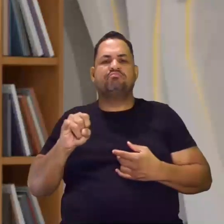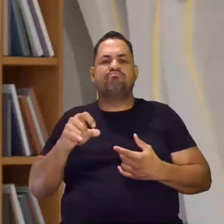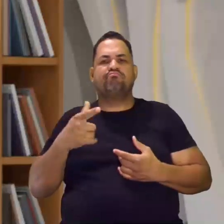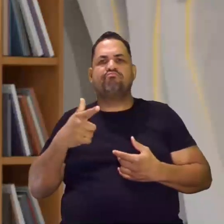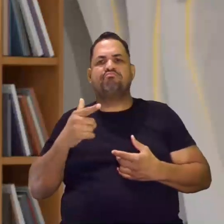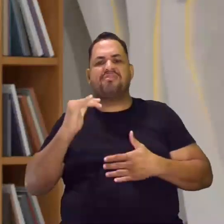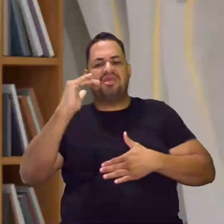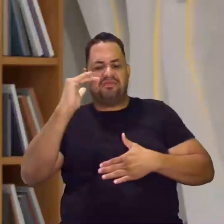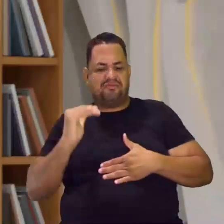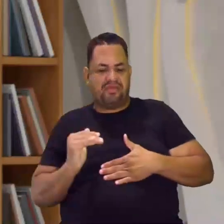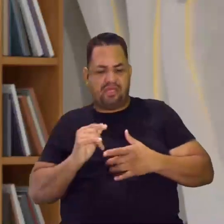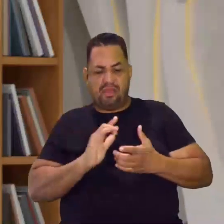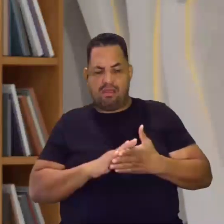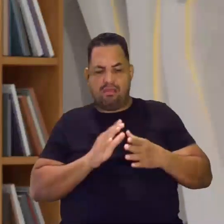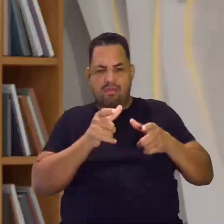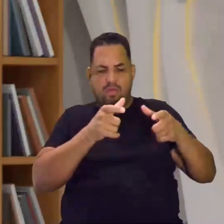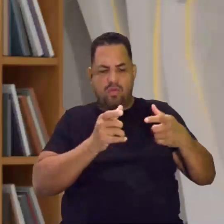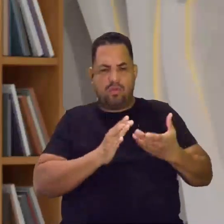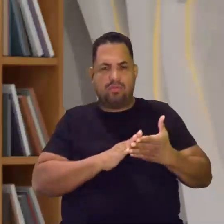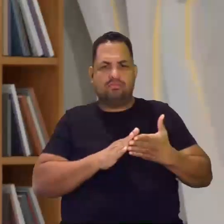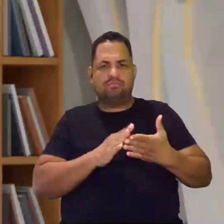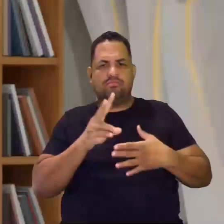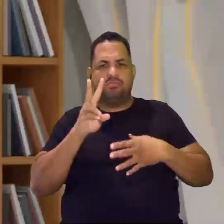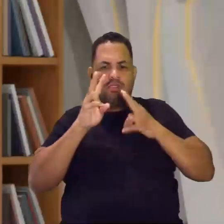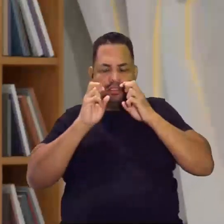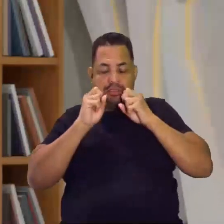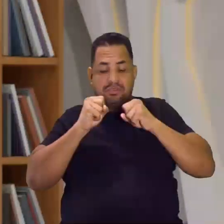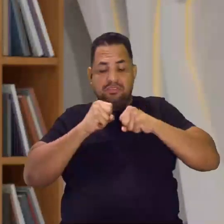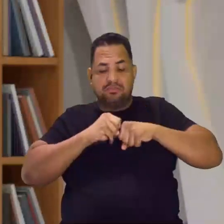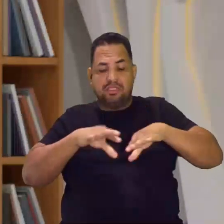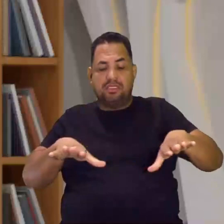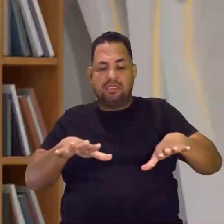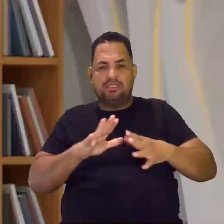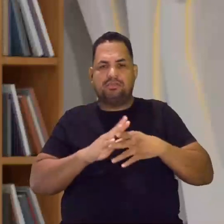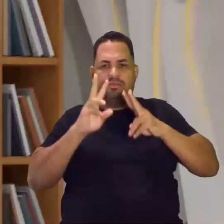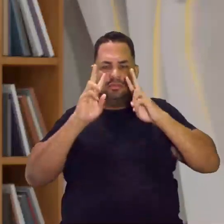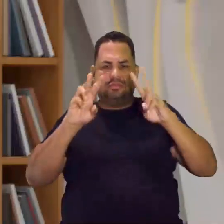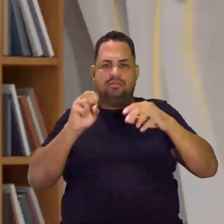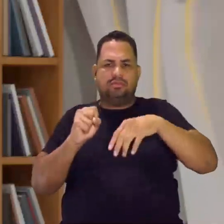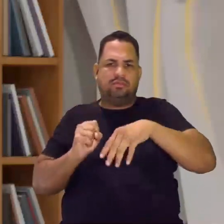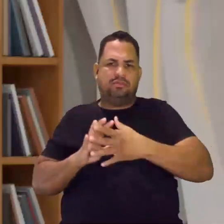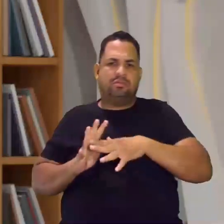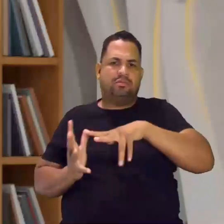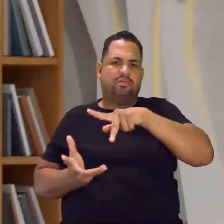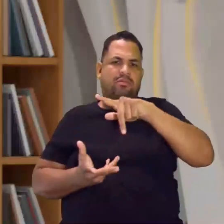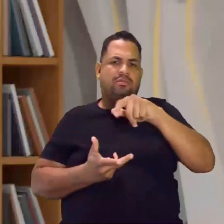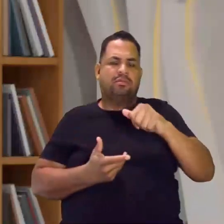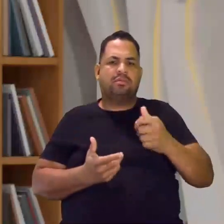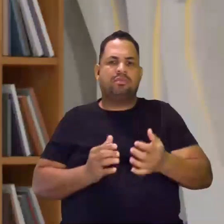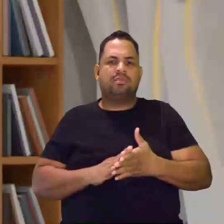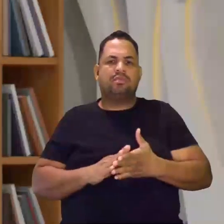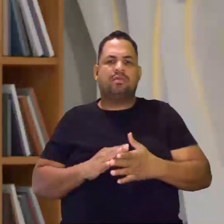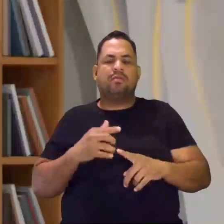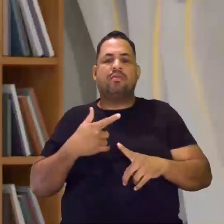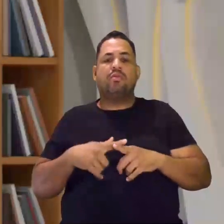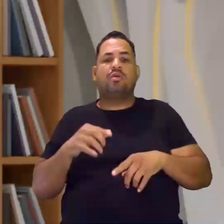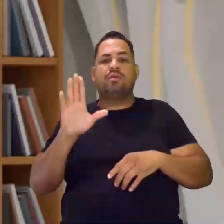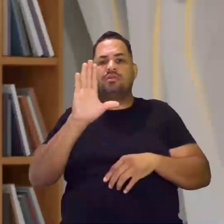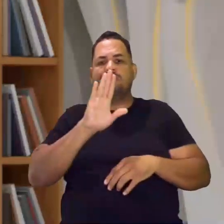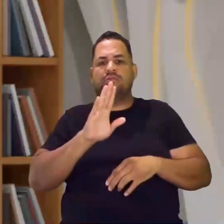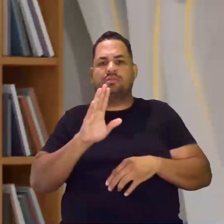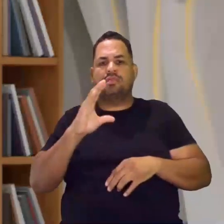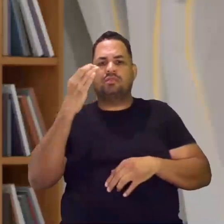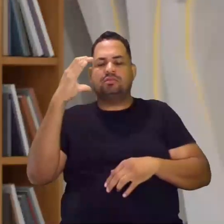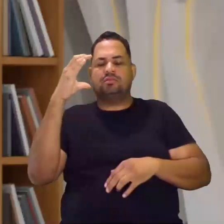sem inferiorizar, sem alastrar essa visão de inferioridade, sem ter usado a ciência, porque a ciência, infelizmente, serviu